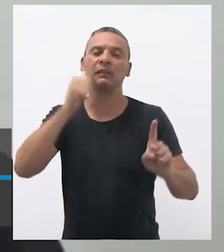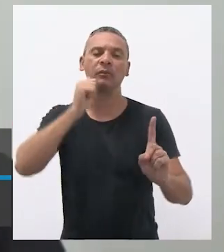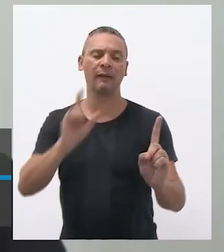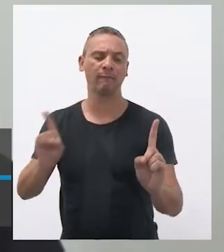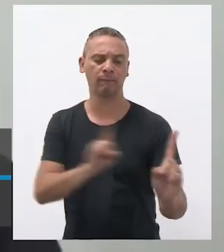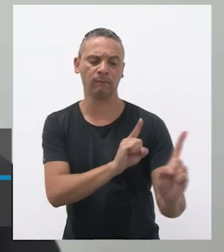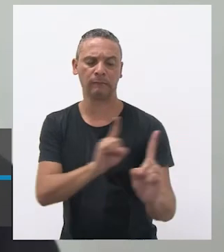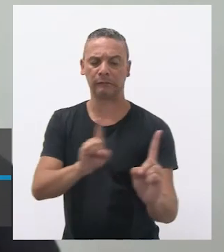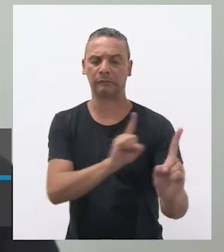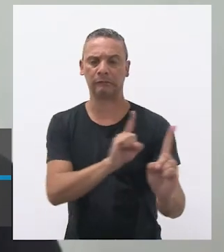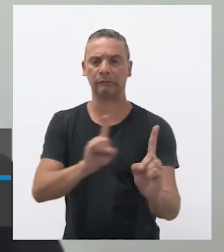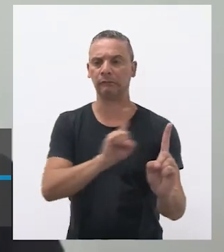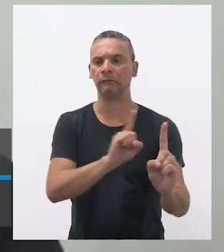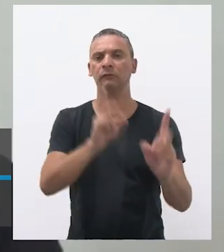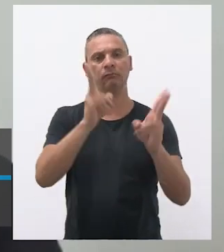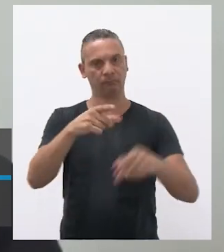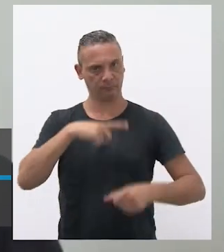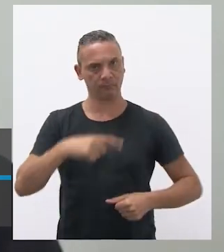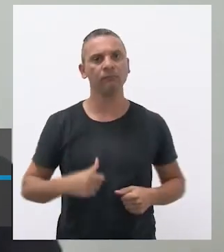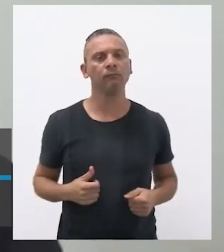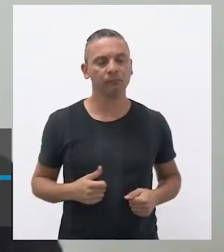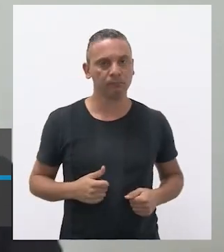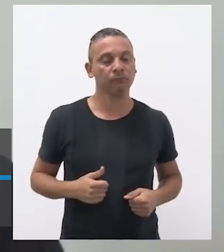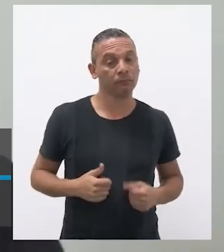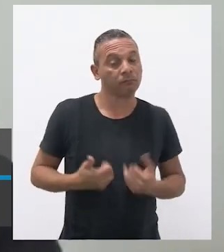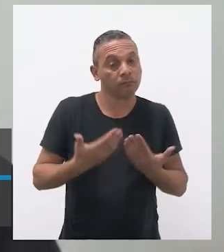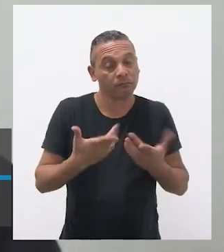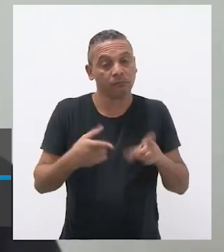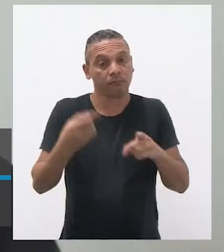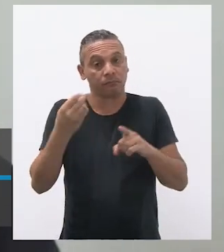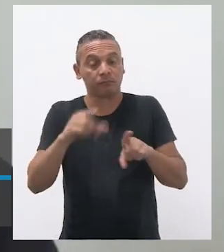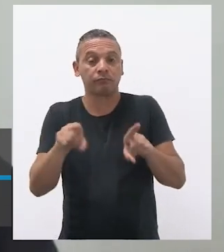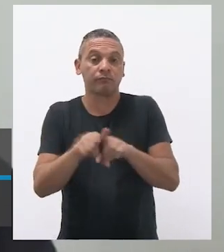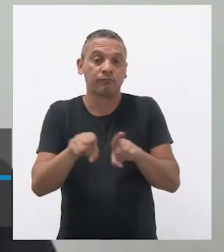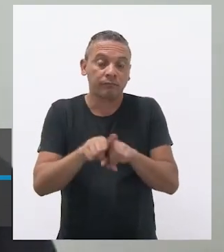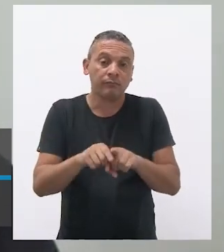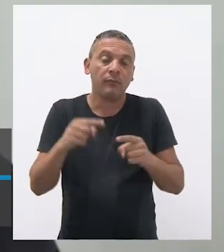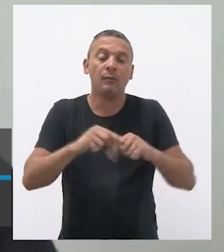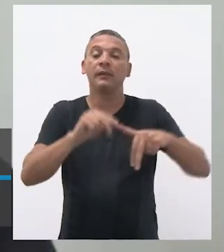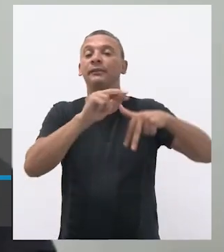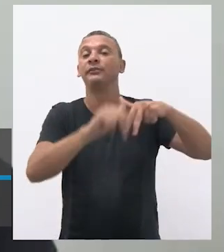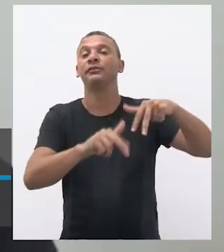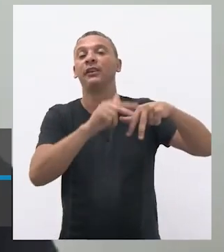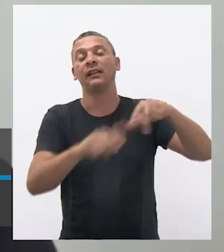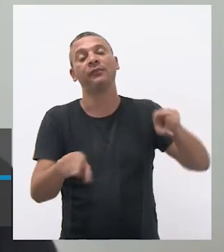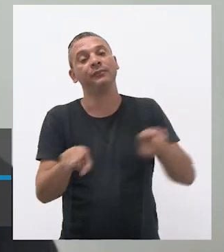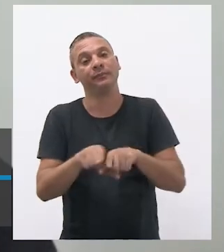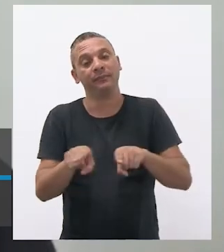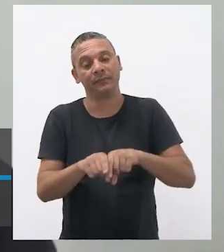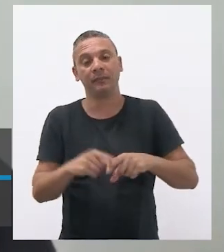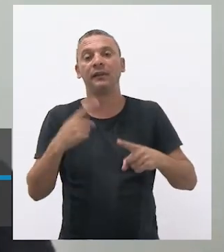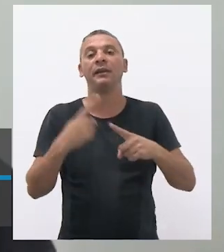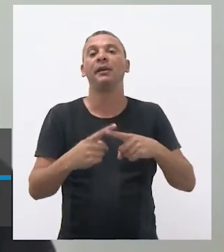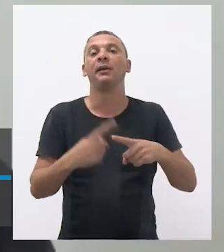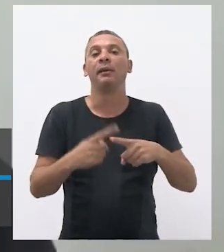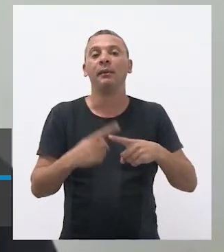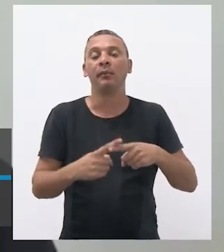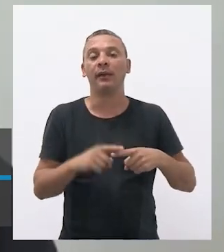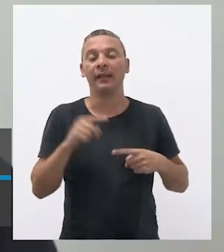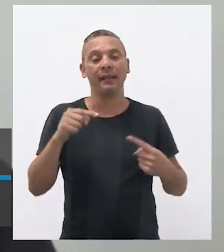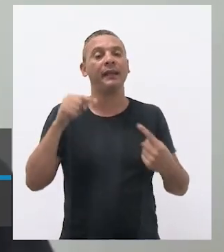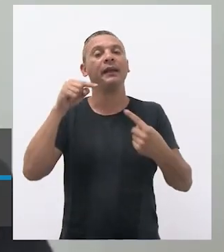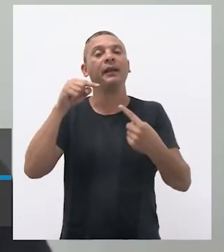estrita os recursos financeiros a que a mulher tinha acesso, né? Então, a mulher, ela